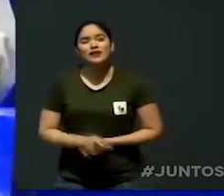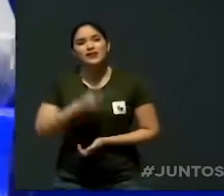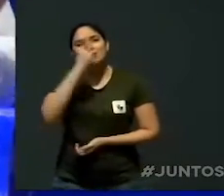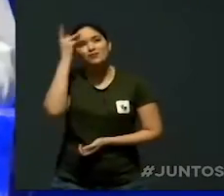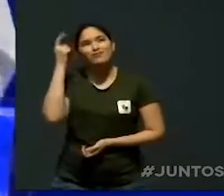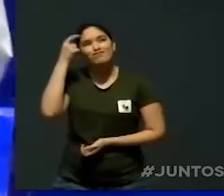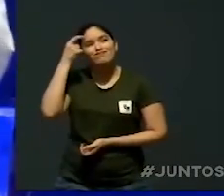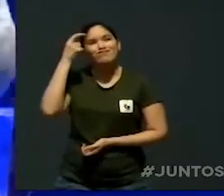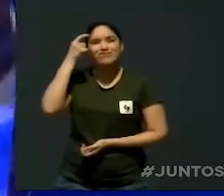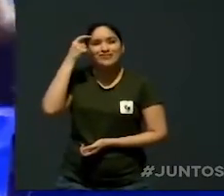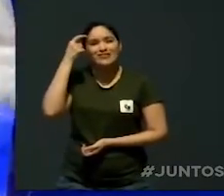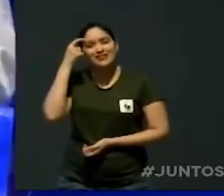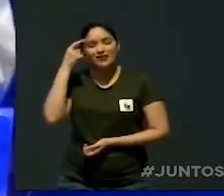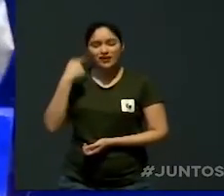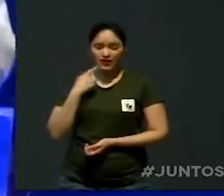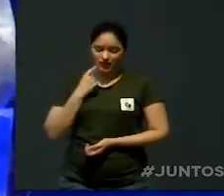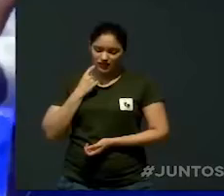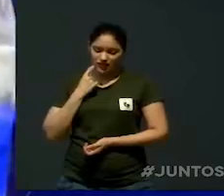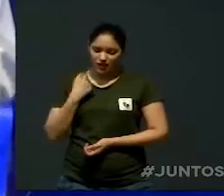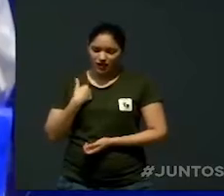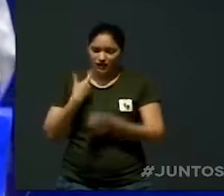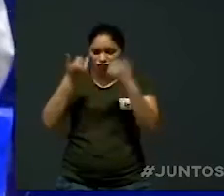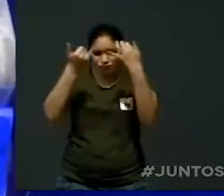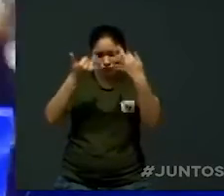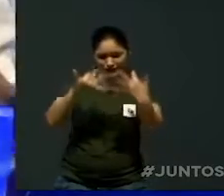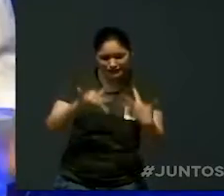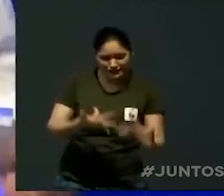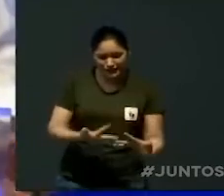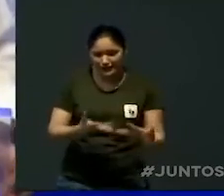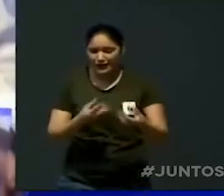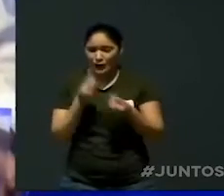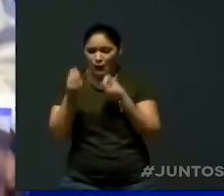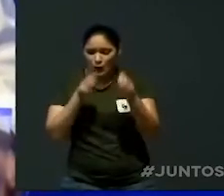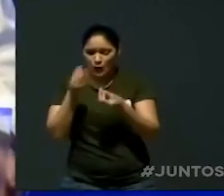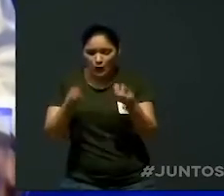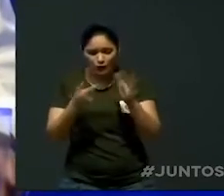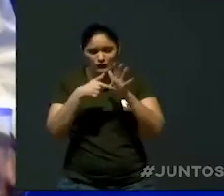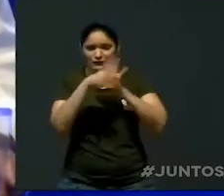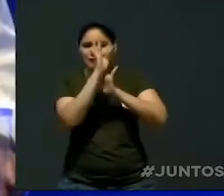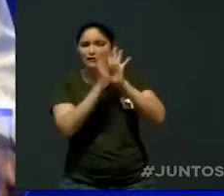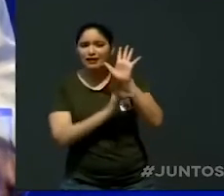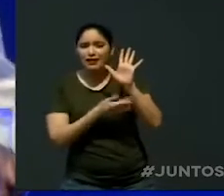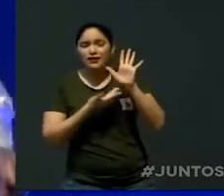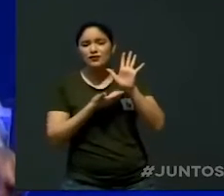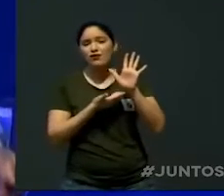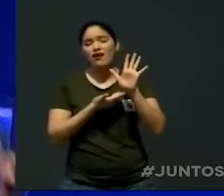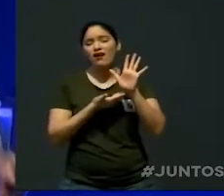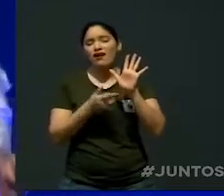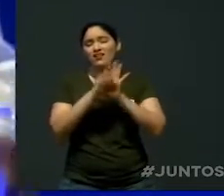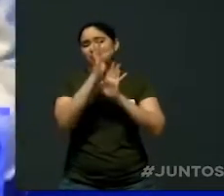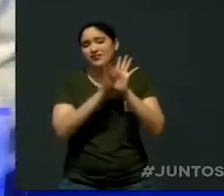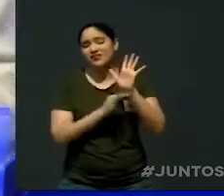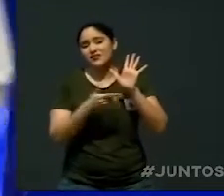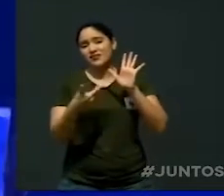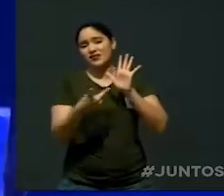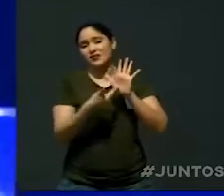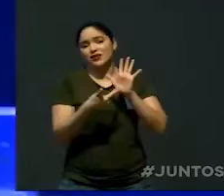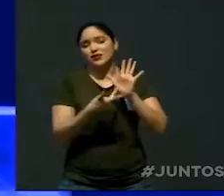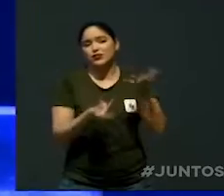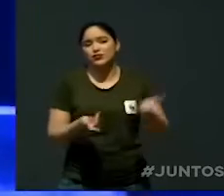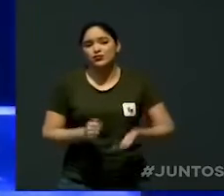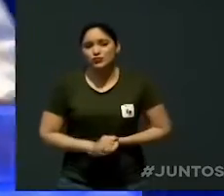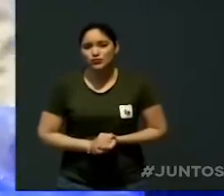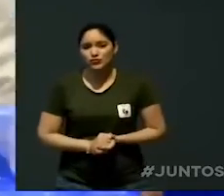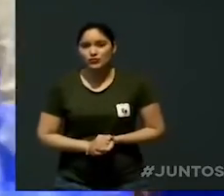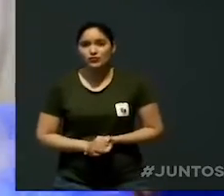dar uma outra roupagem exegética e hermenêutica, dizendo que esse texto não implica que a minha